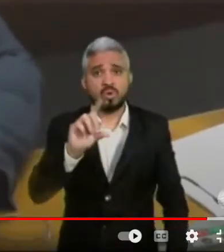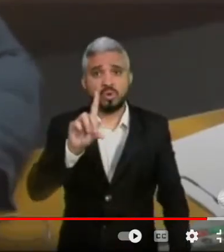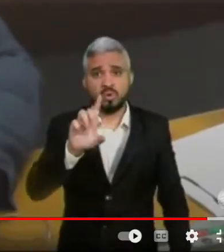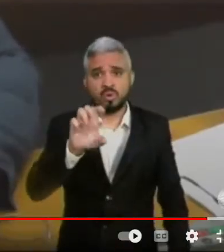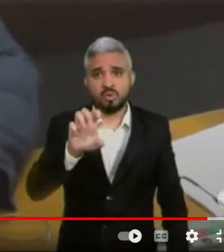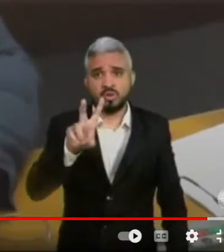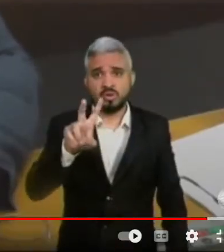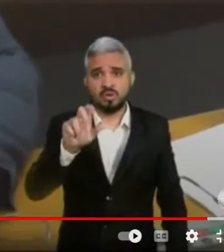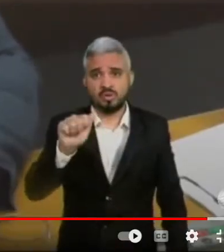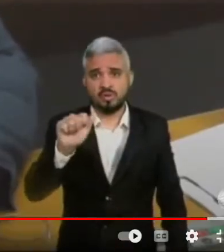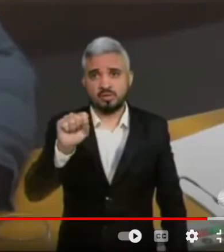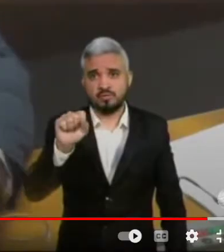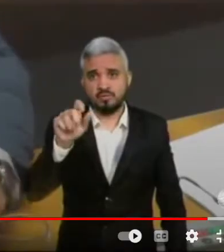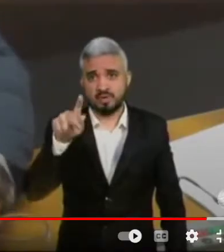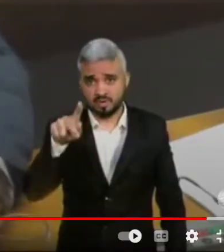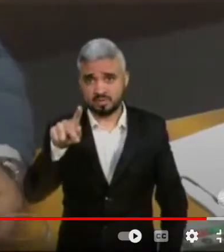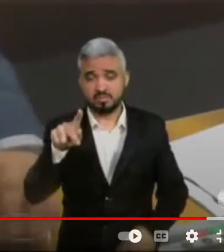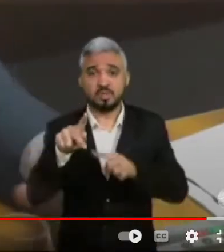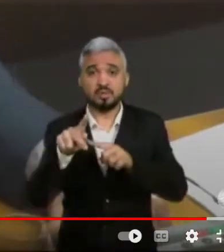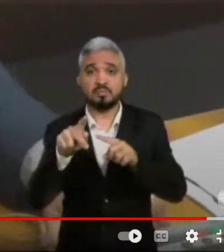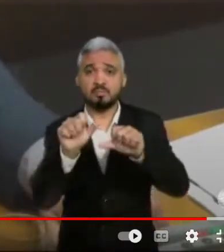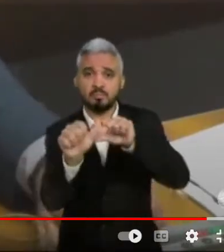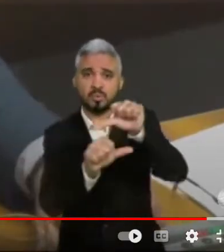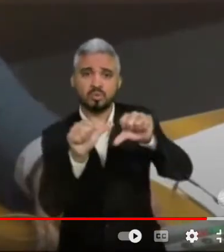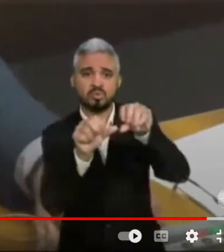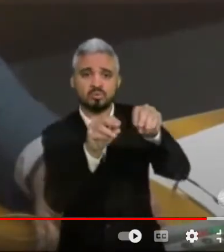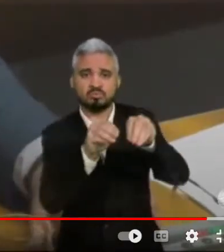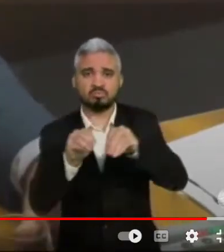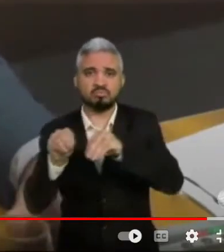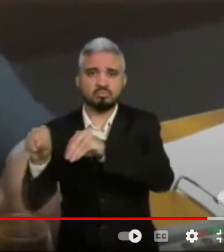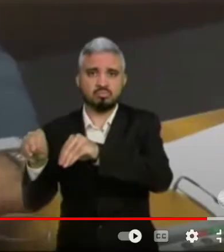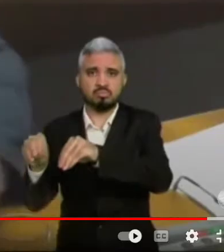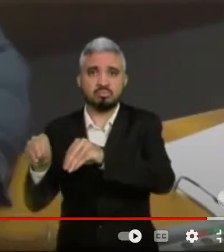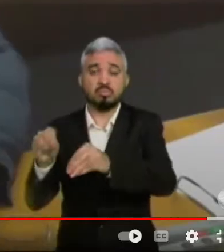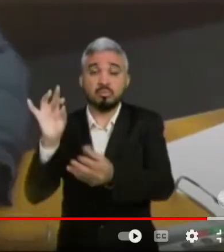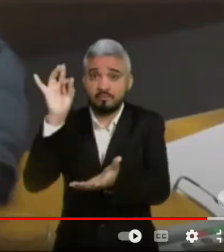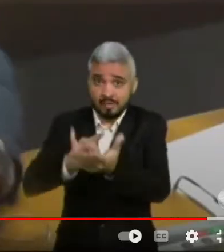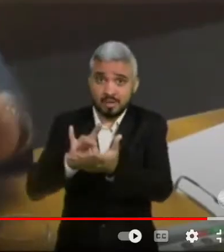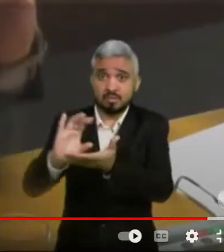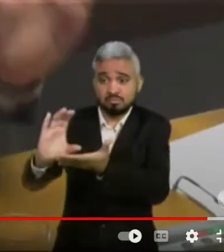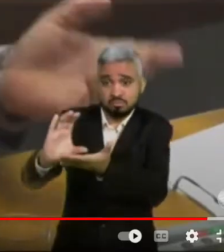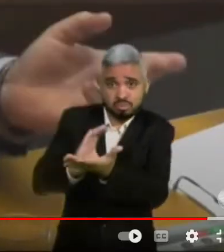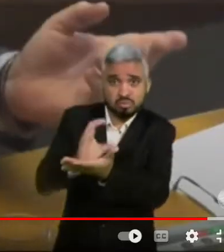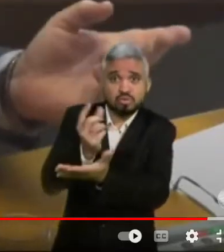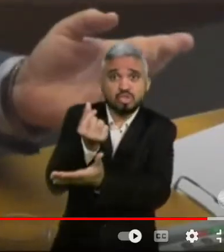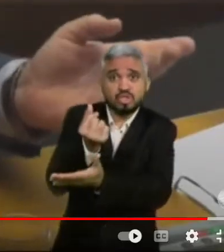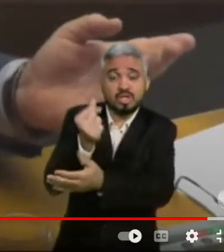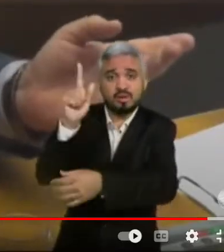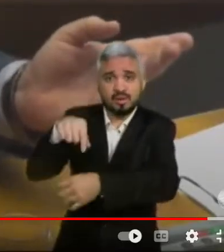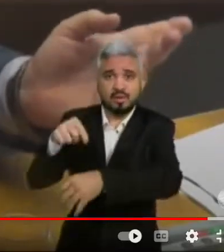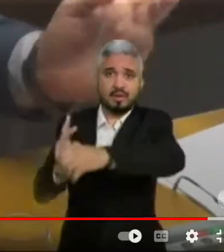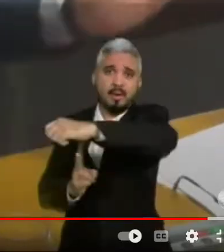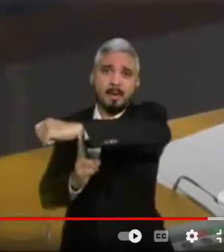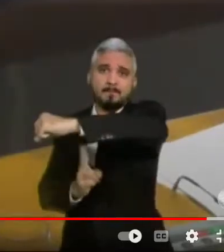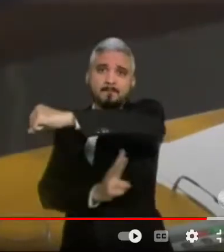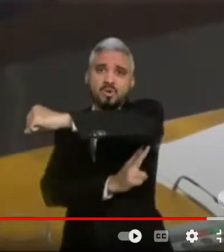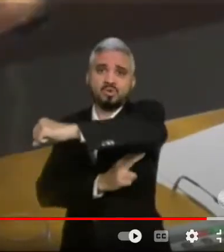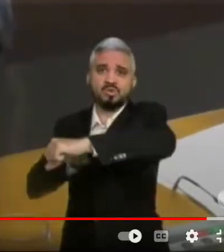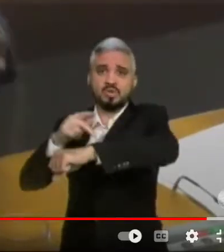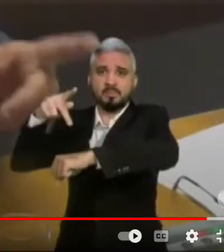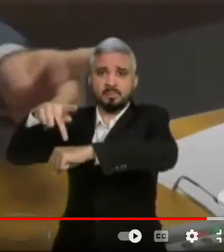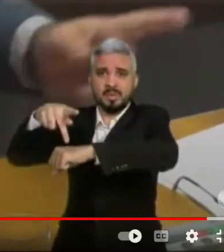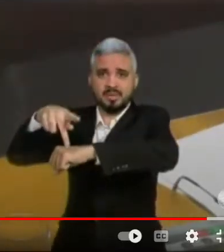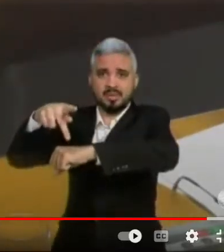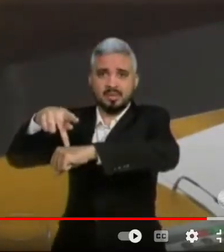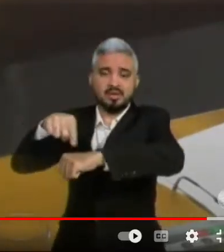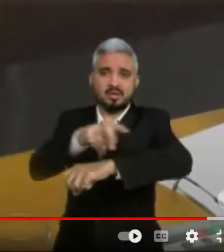não mais para a ponte de interligação Pedreiras-Trizidela do Vale, que é uma ponte que não é para Pedreiras-Trizidela do Vale. Nós que somos